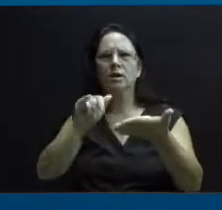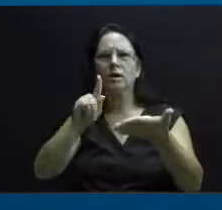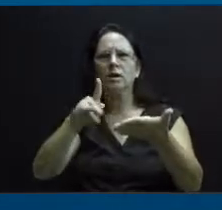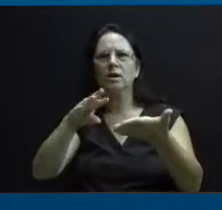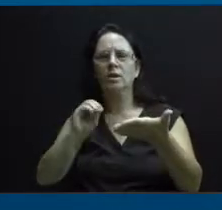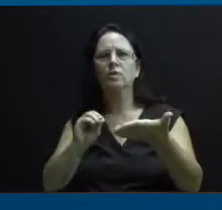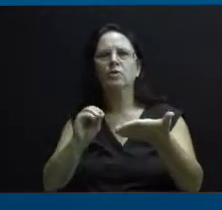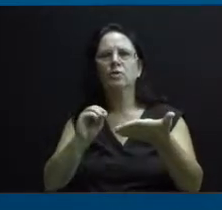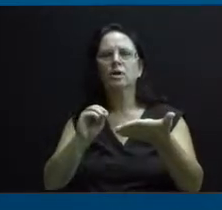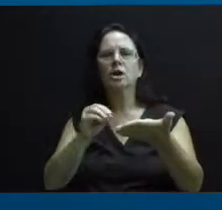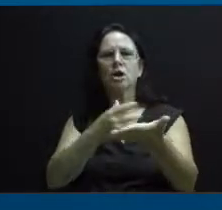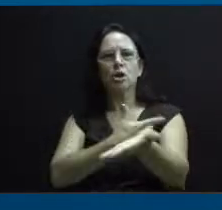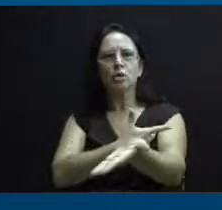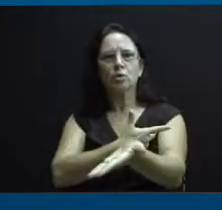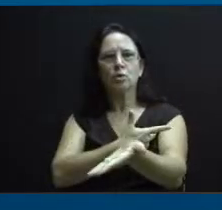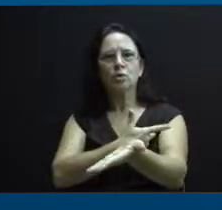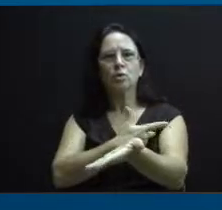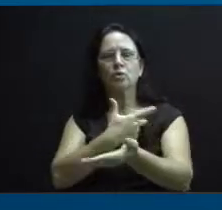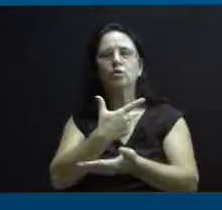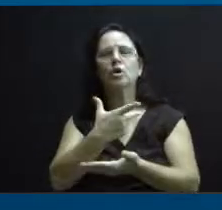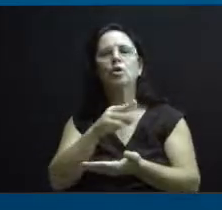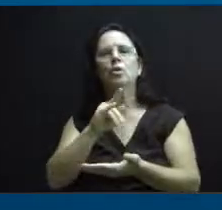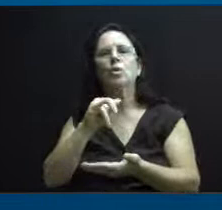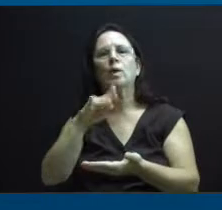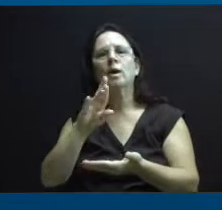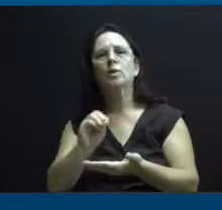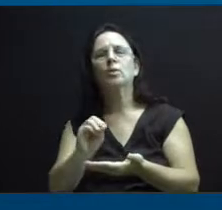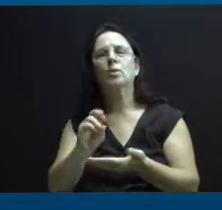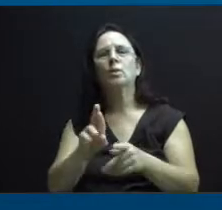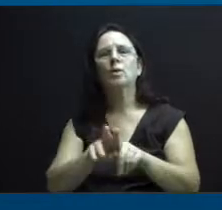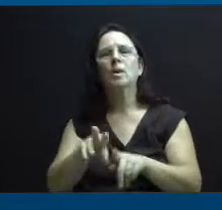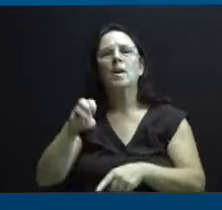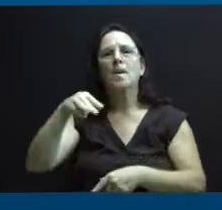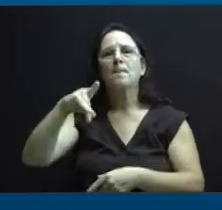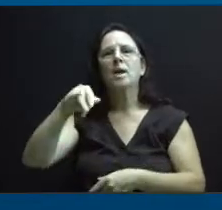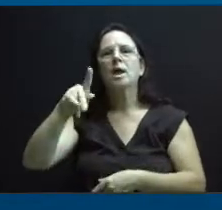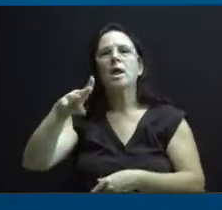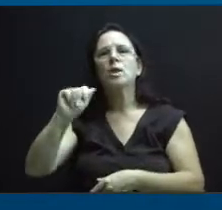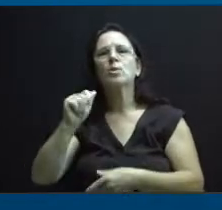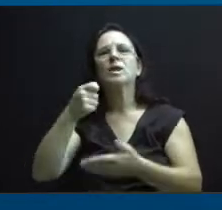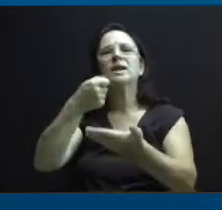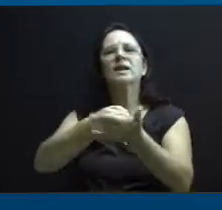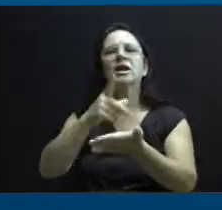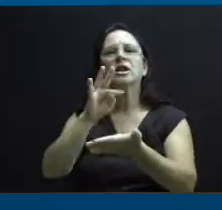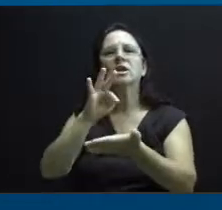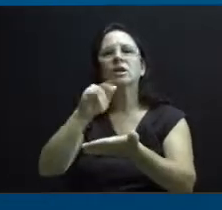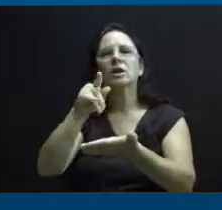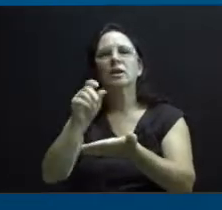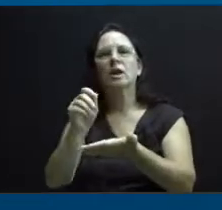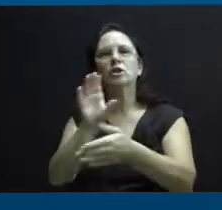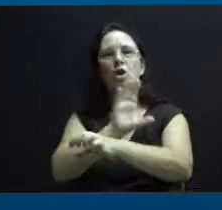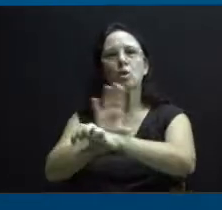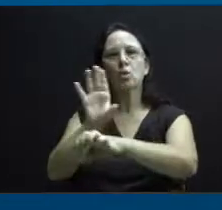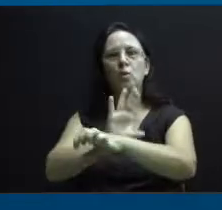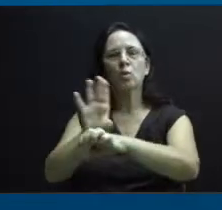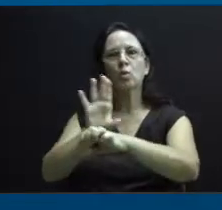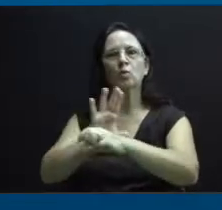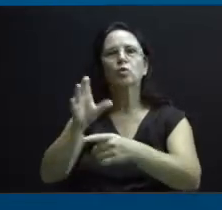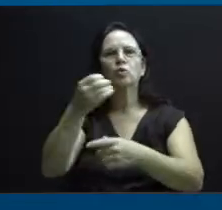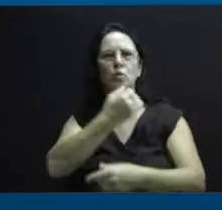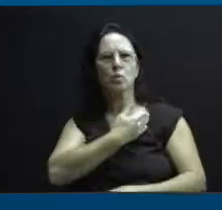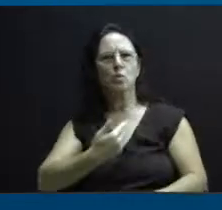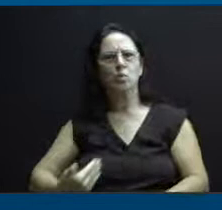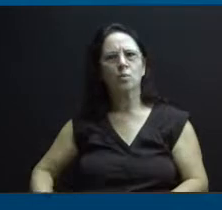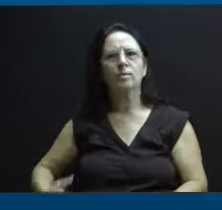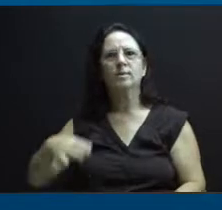voluntários de medula óssea o redome no pagamento de taxa de inscrição para concursos públicos do município de cubatão